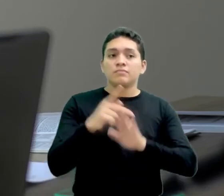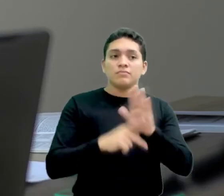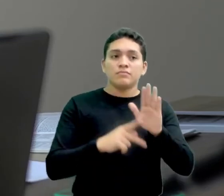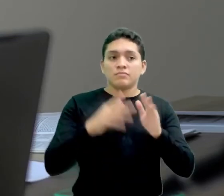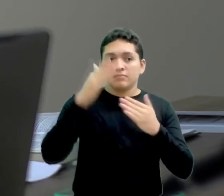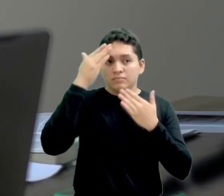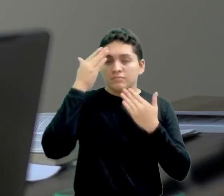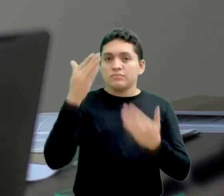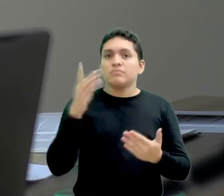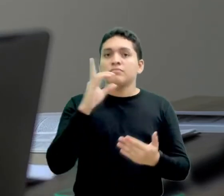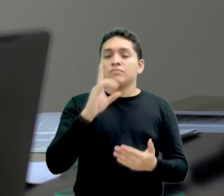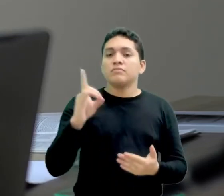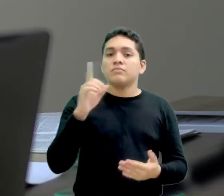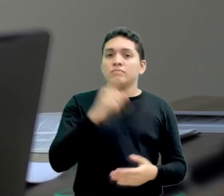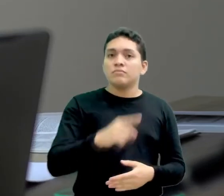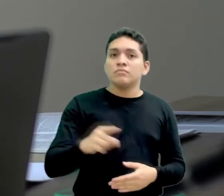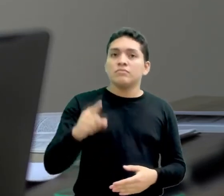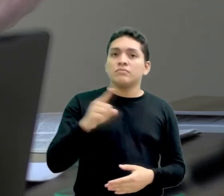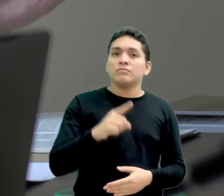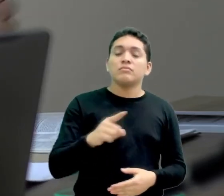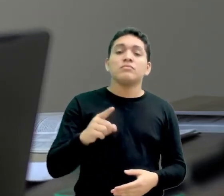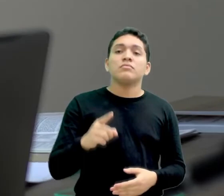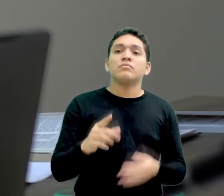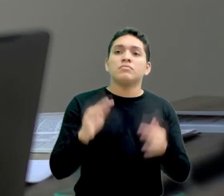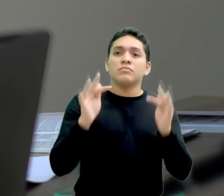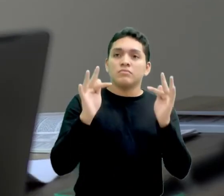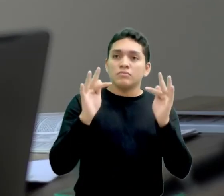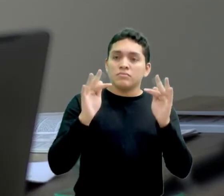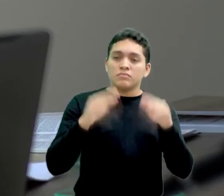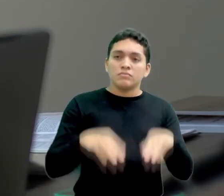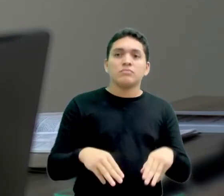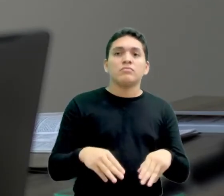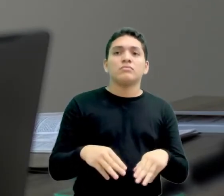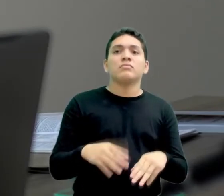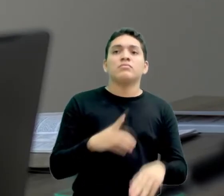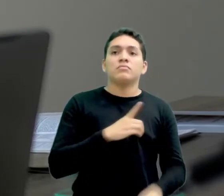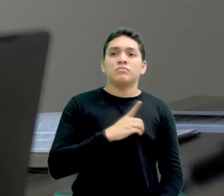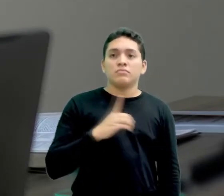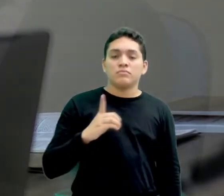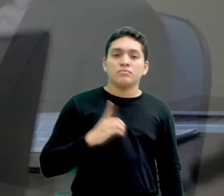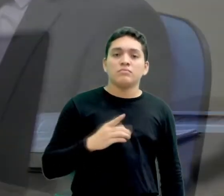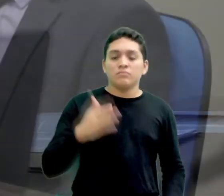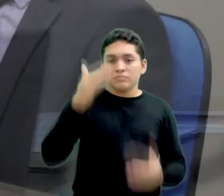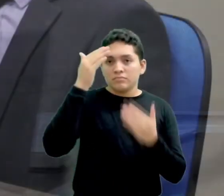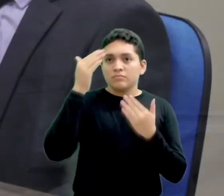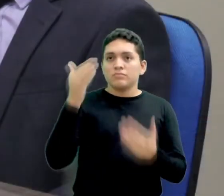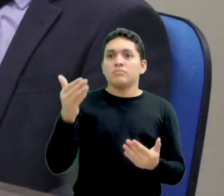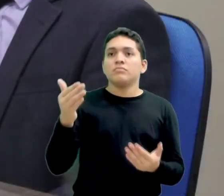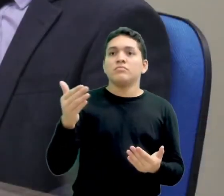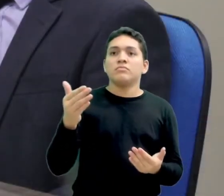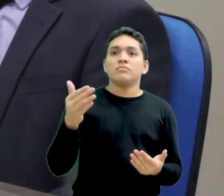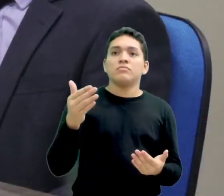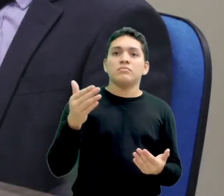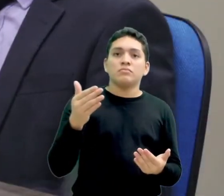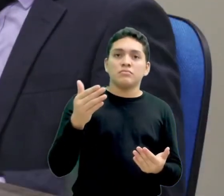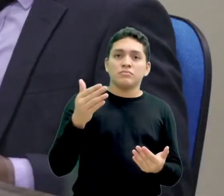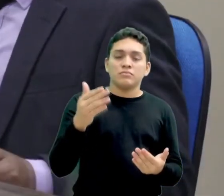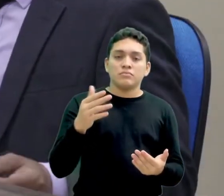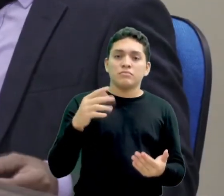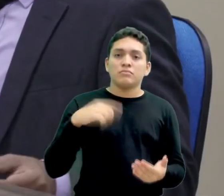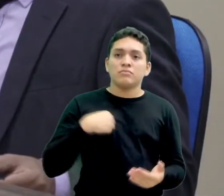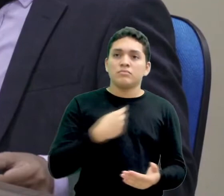a Deus, e gostaria que os senhores fizessem suas considerações finais. Diácono Genilson Henrique. Graças a Deus, diácono Adriano,